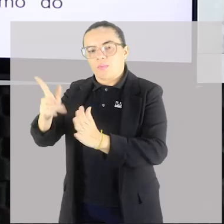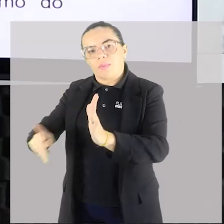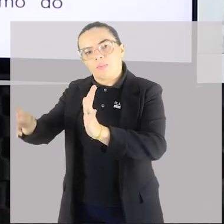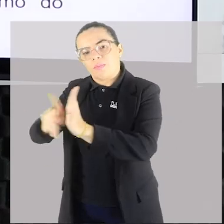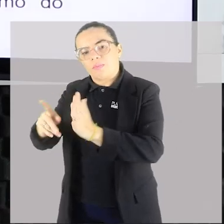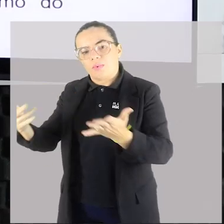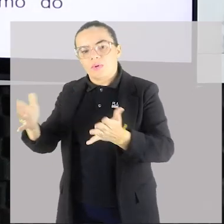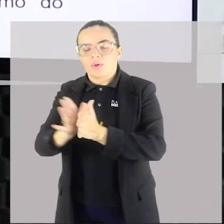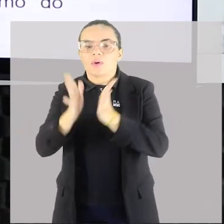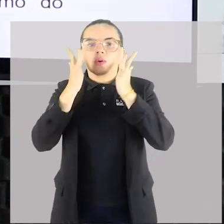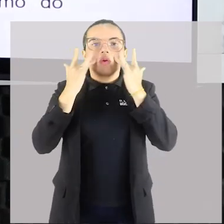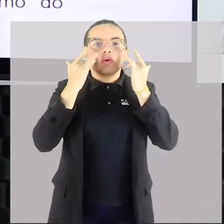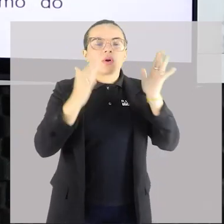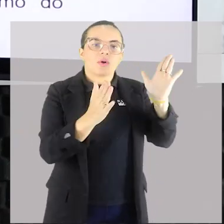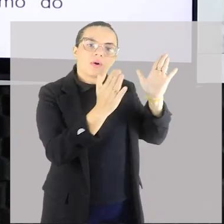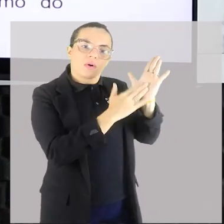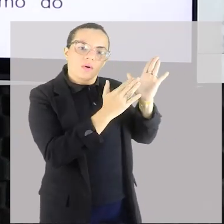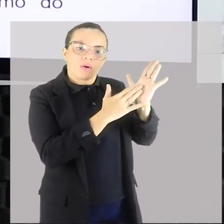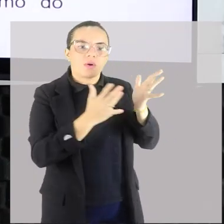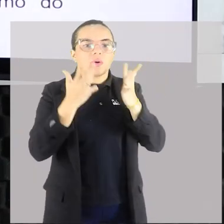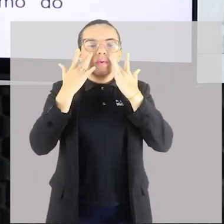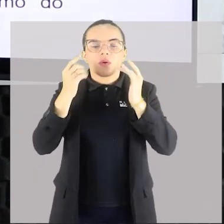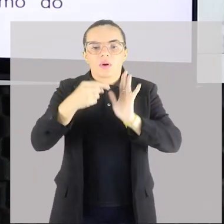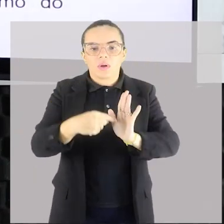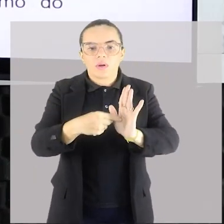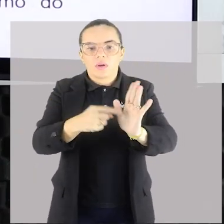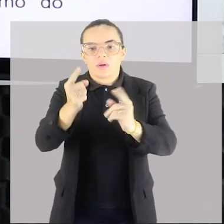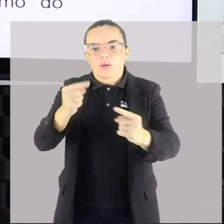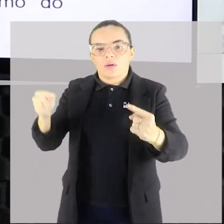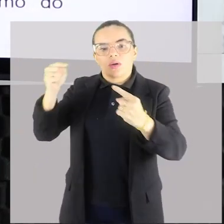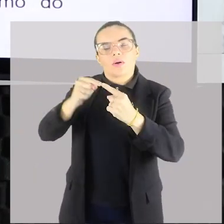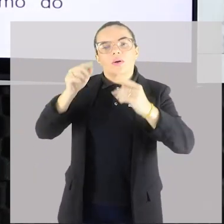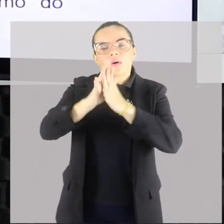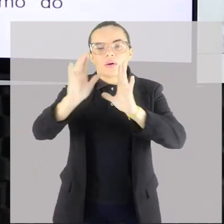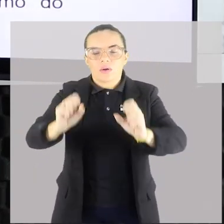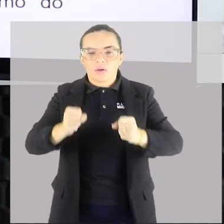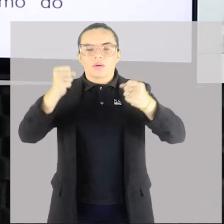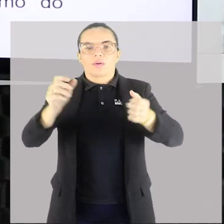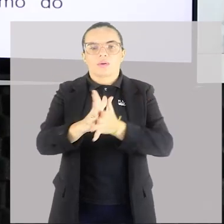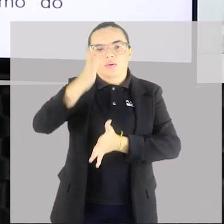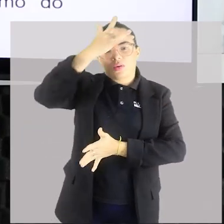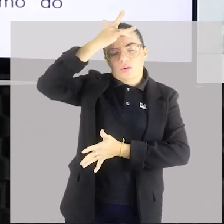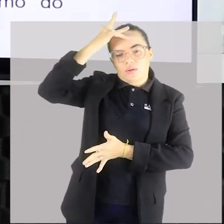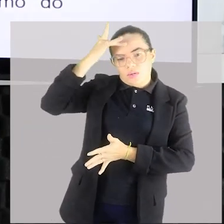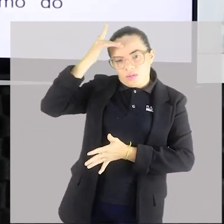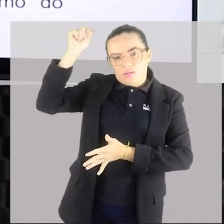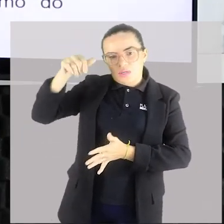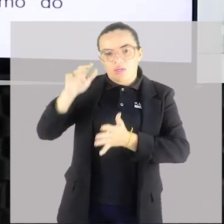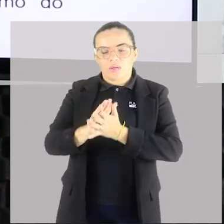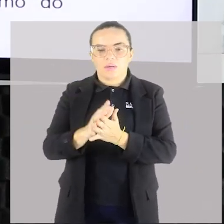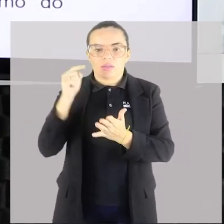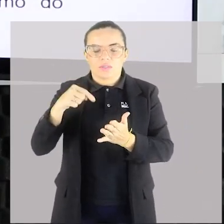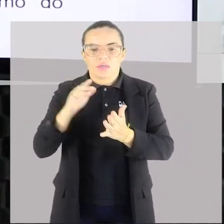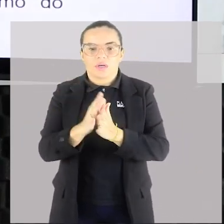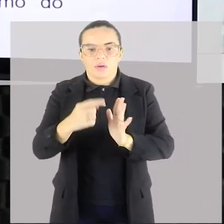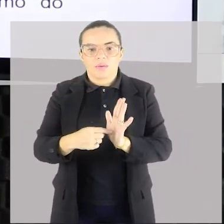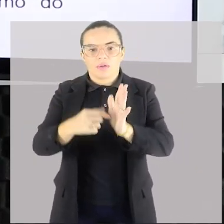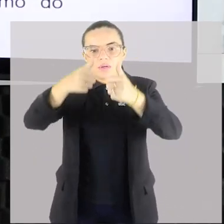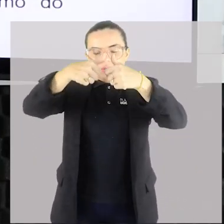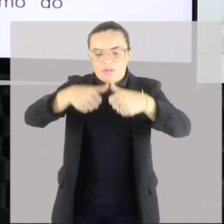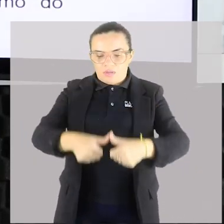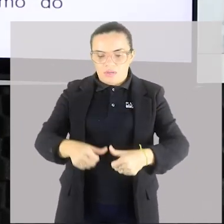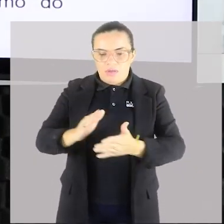ele arte é a proposta do artista na possibilidade desta plateia, deste público comparecer, permanecer